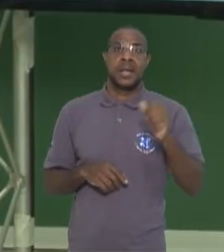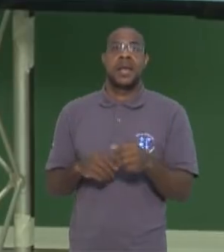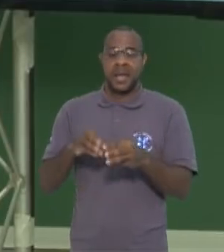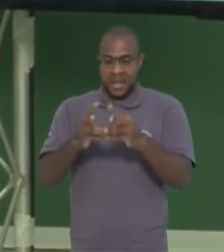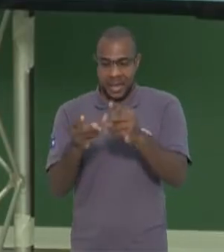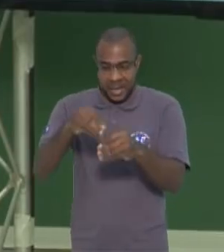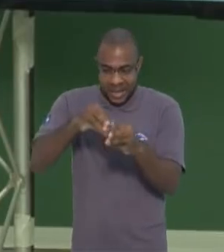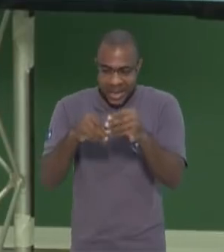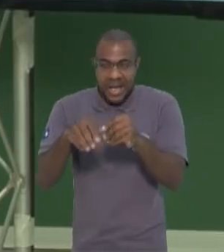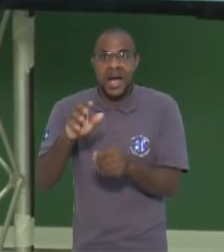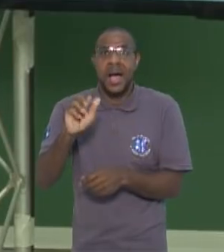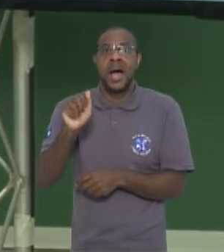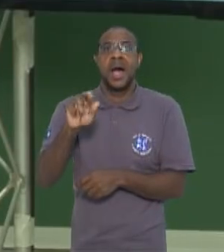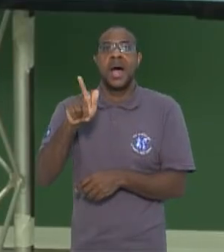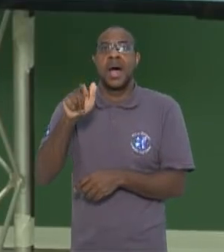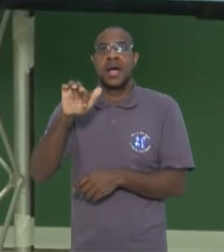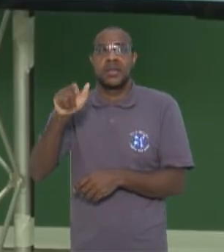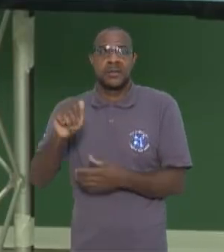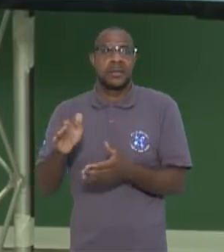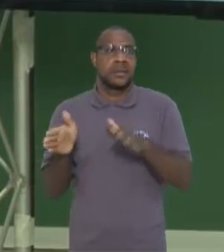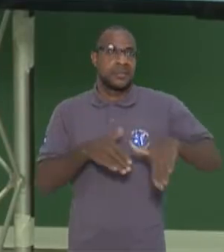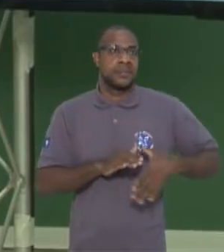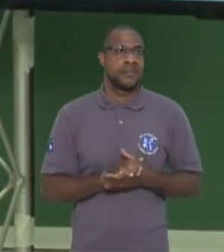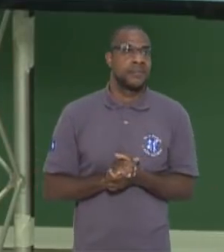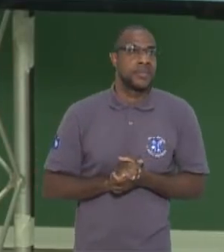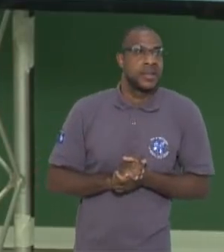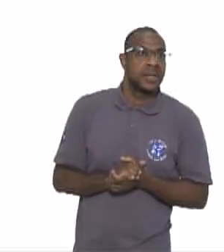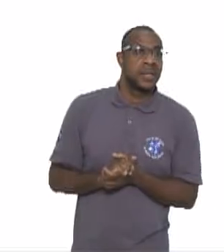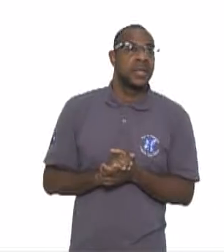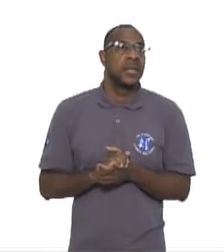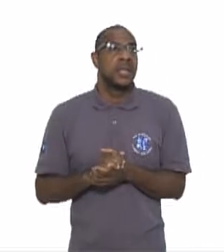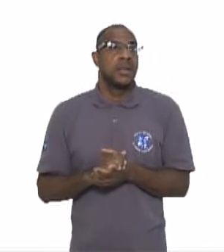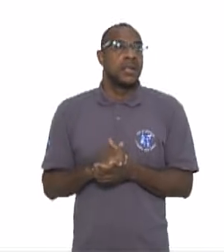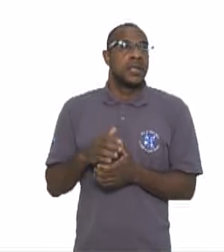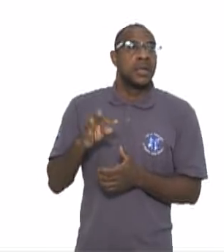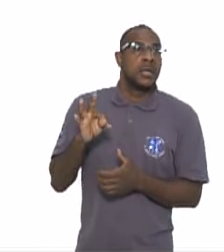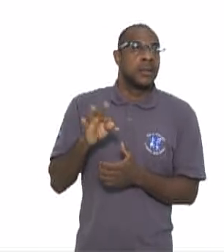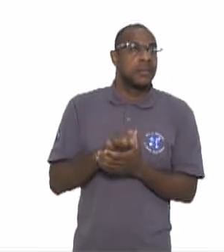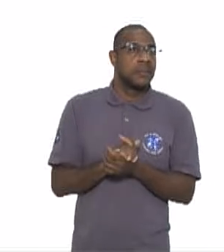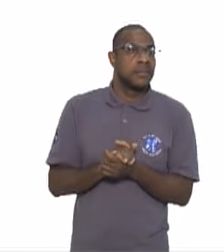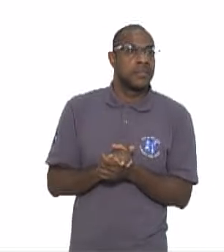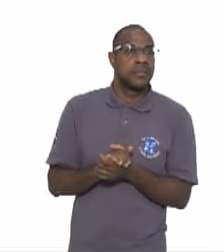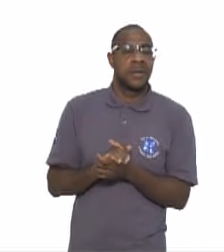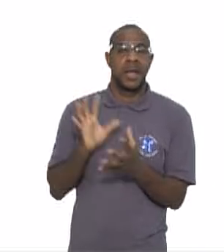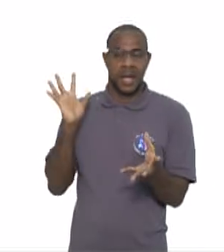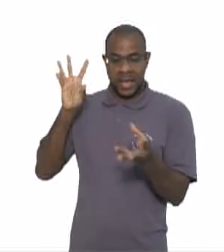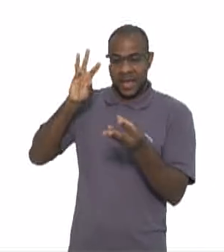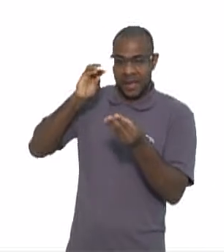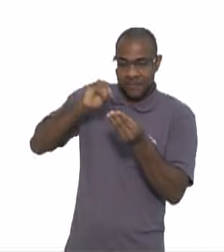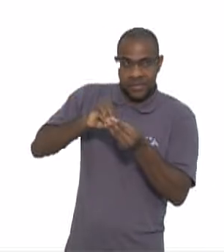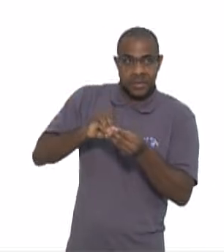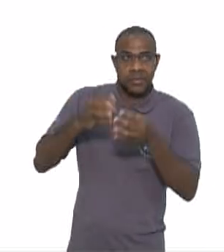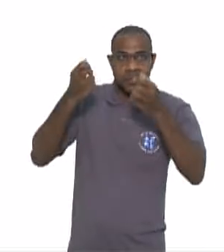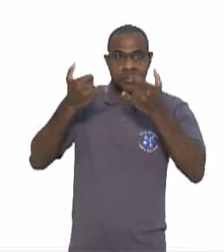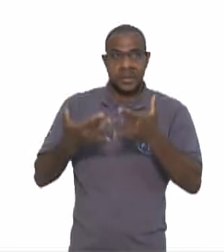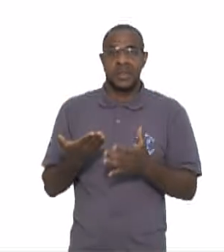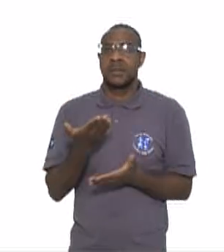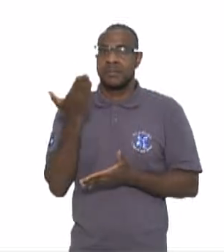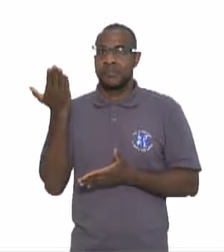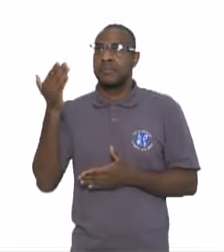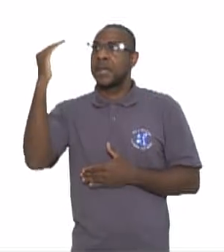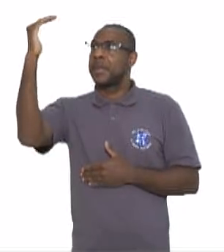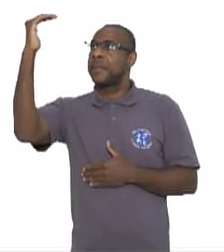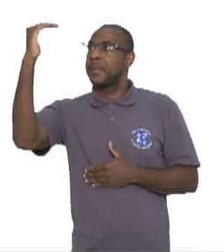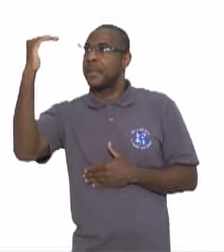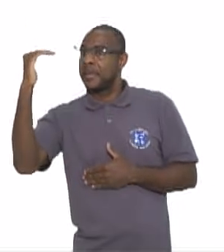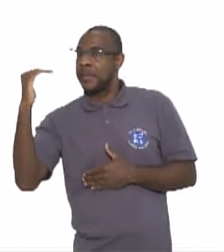Revisão, a gente falou sobre toy art, muractãs, ambos tridimensionais. O primeiro relacionado à cultura urbana é o pop, enquanto o outro à cultura indígena